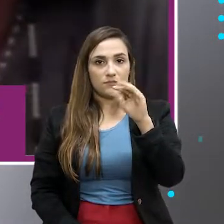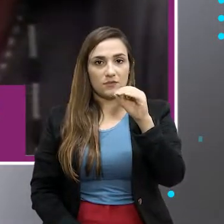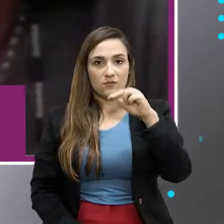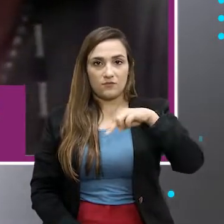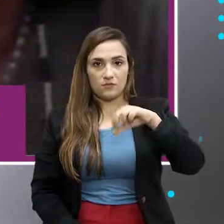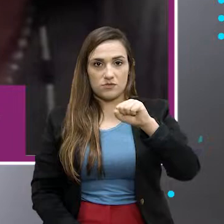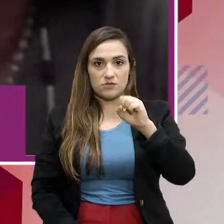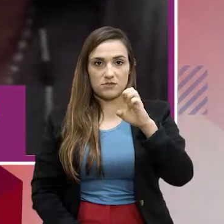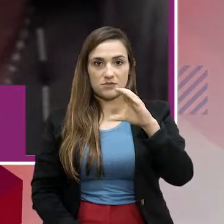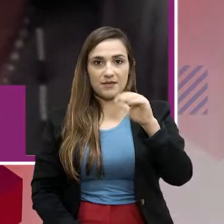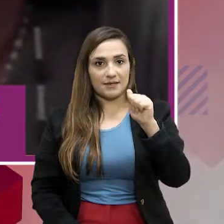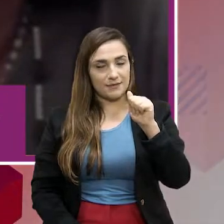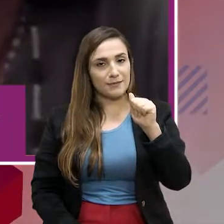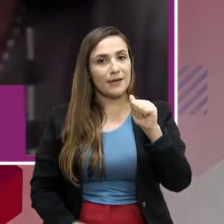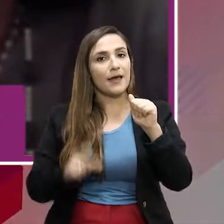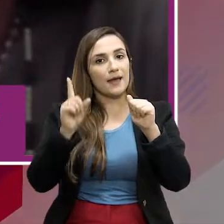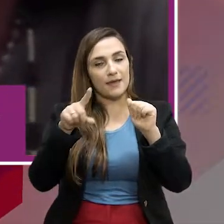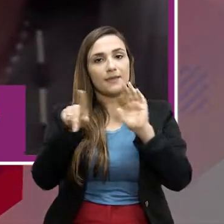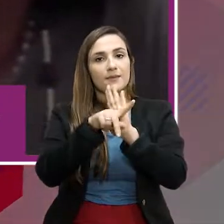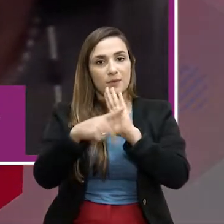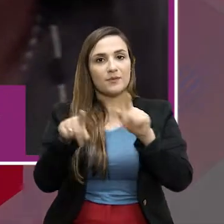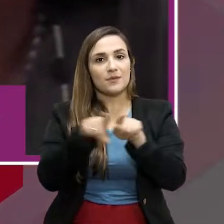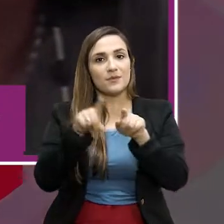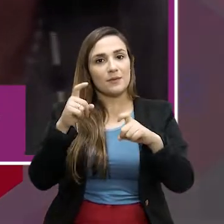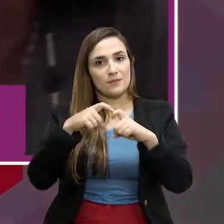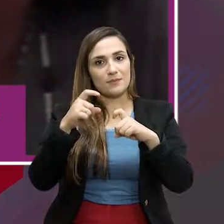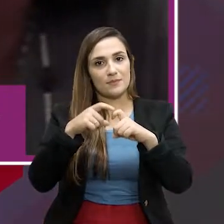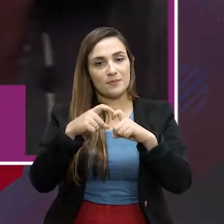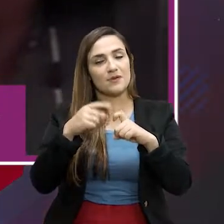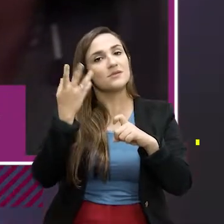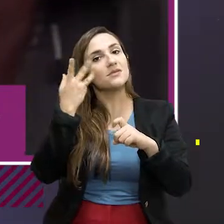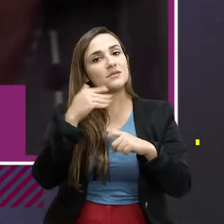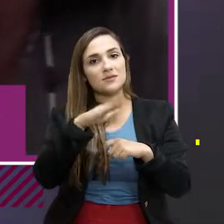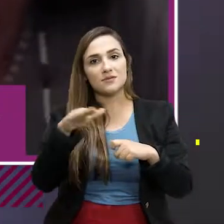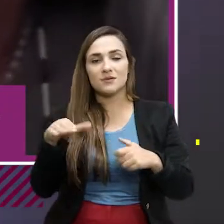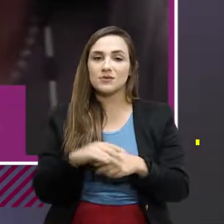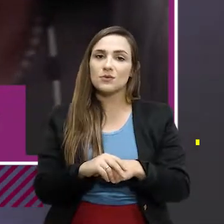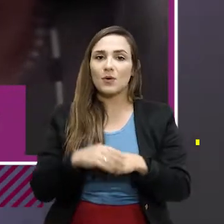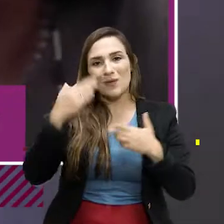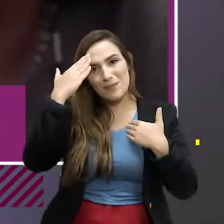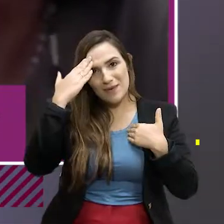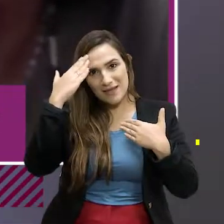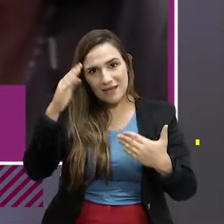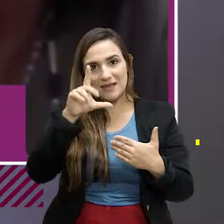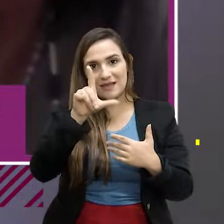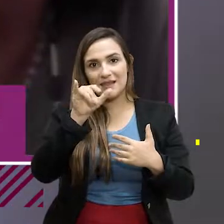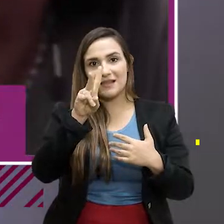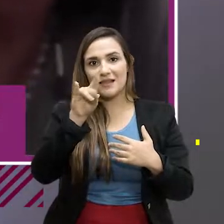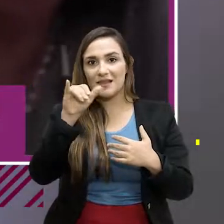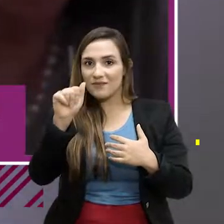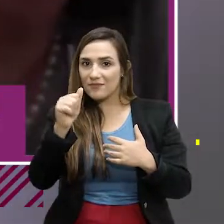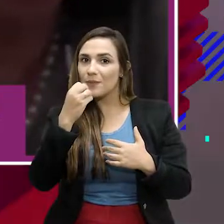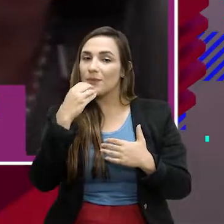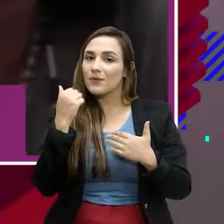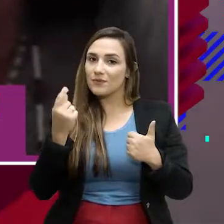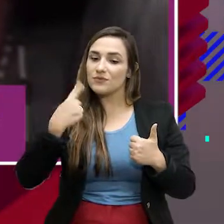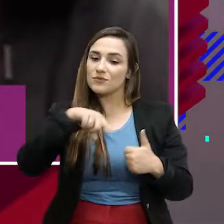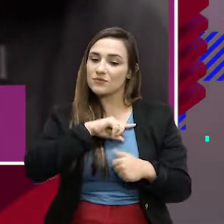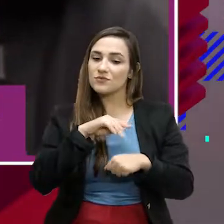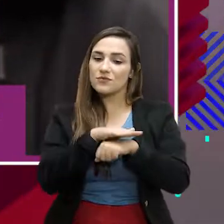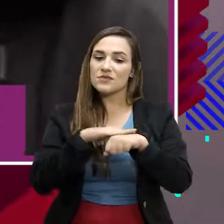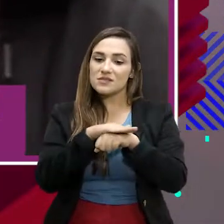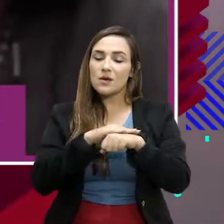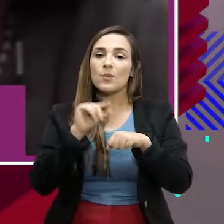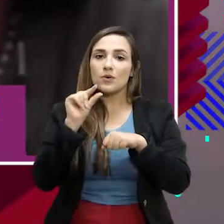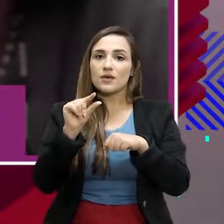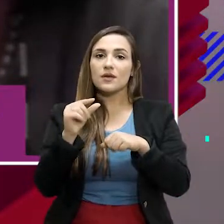também pediatra. Seja muito bem-vinda. Muito obrigada, Lívia, obrigada ao convite. Que bom que a gente vai falar de uma coisa boa, né? Que